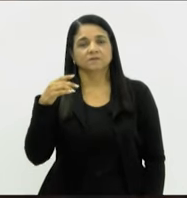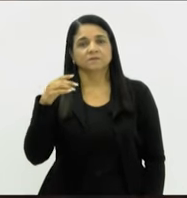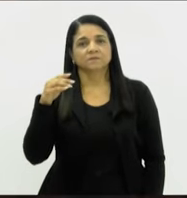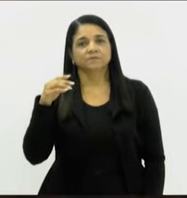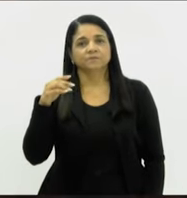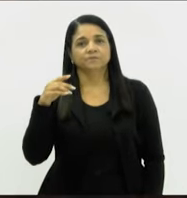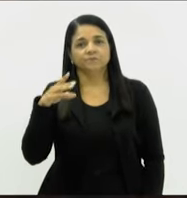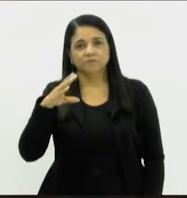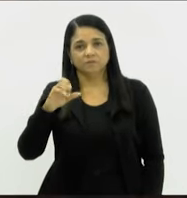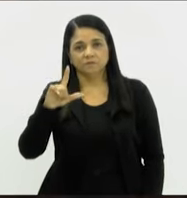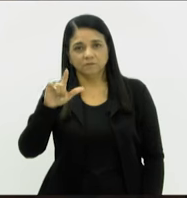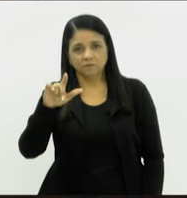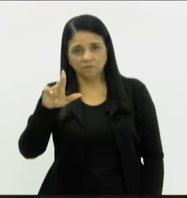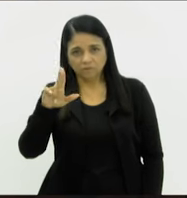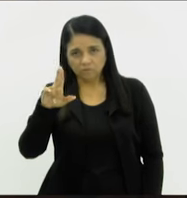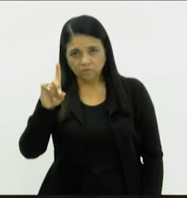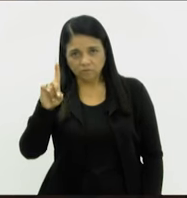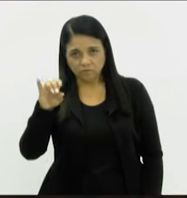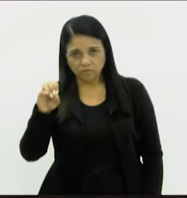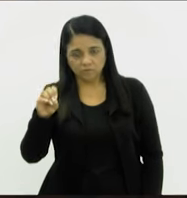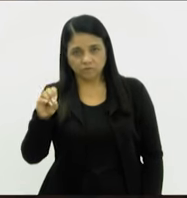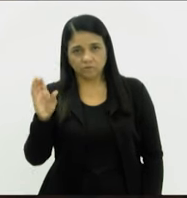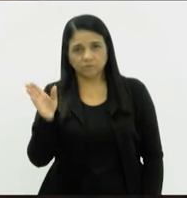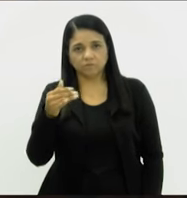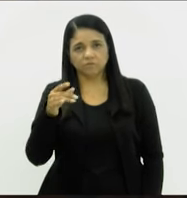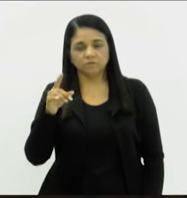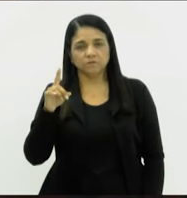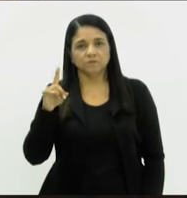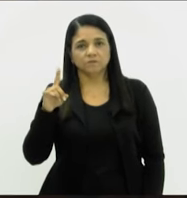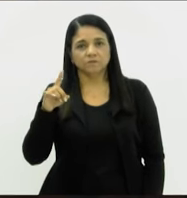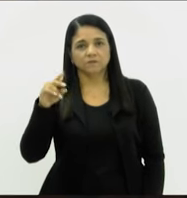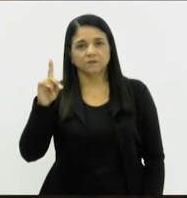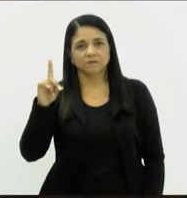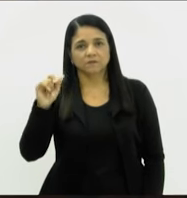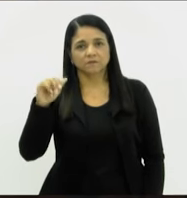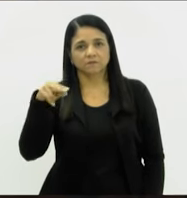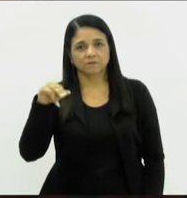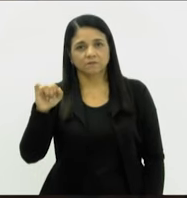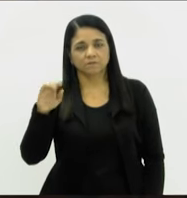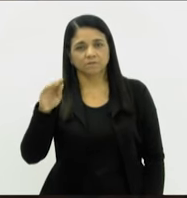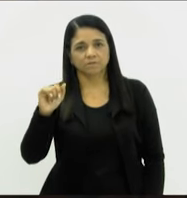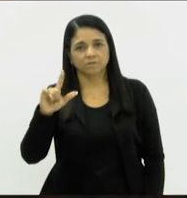deputado Cláudio Caiado, deputada Dani Balbi,